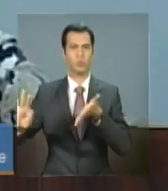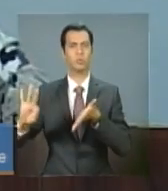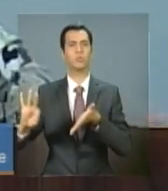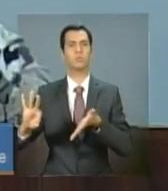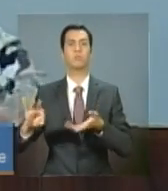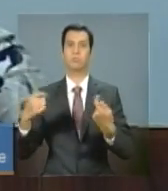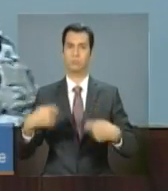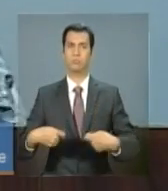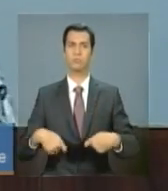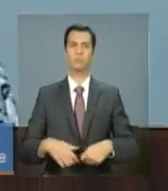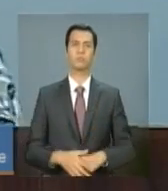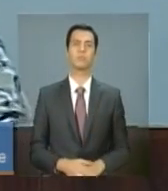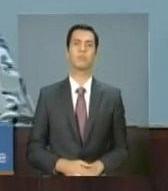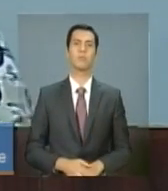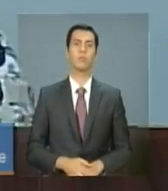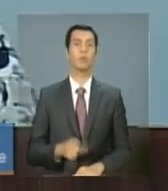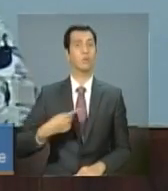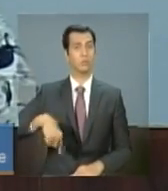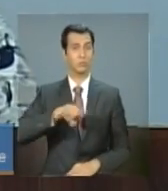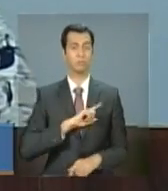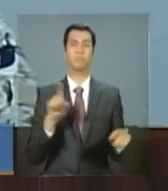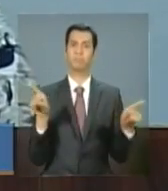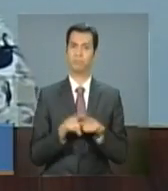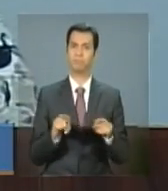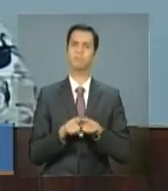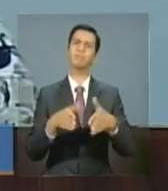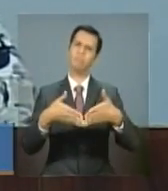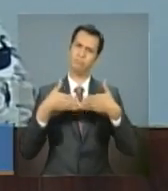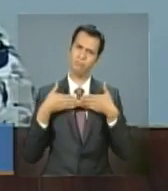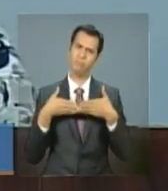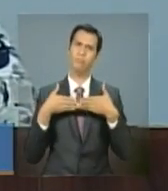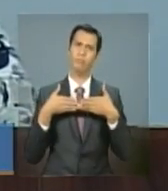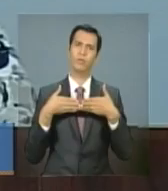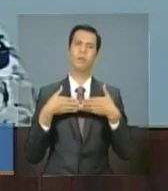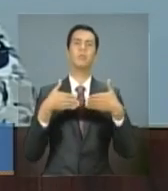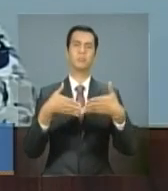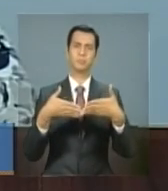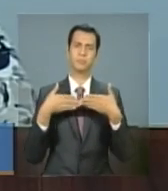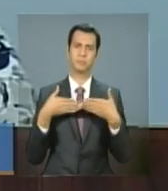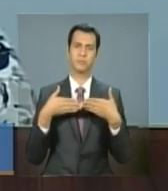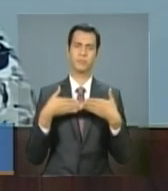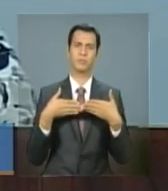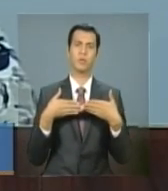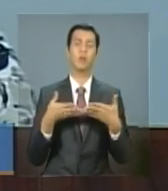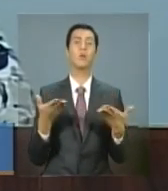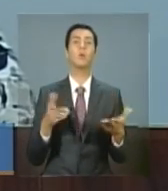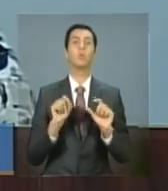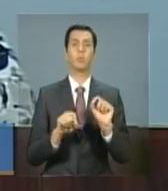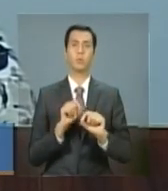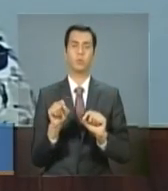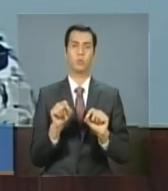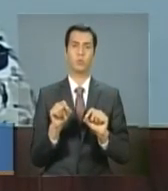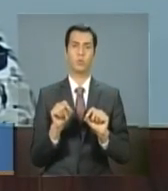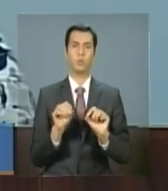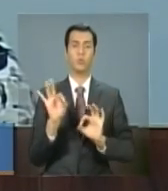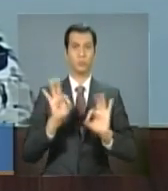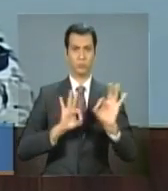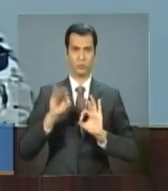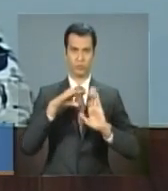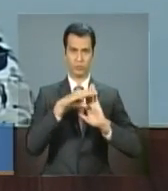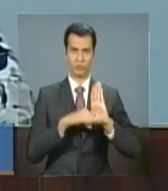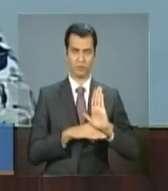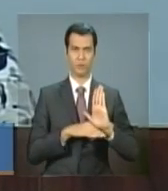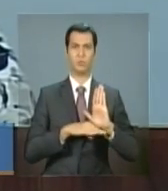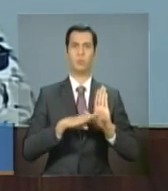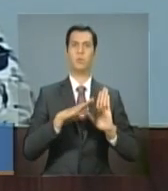fazemos também mais um apelo de que, para a nossa avaliação, é que o sucesso do programa do Plano Brasil